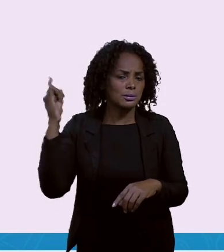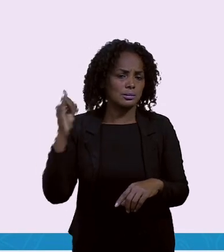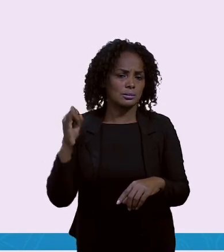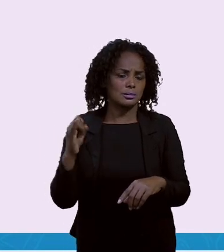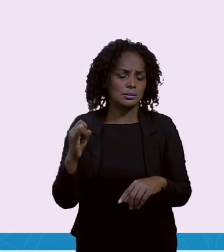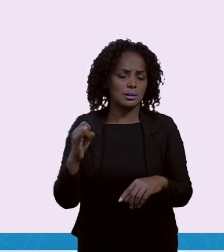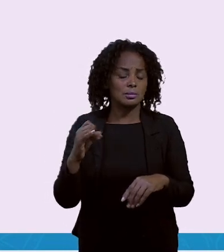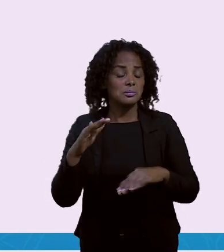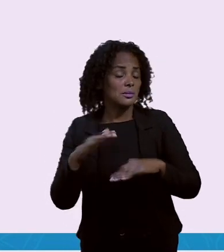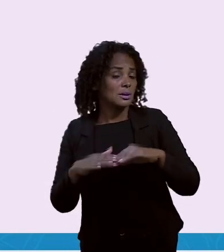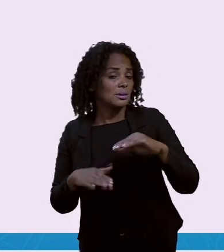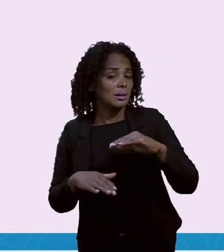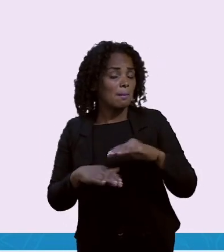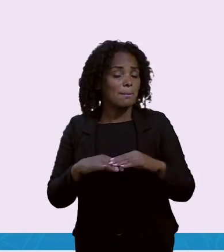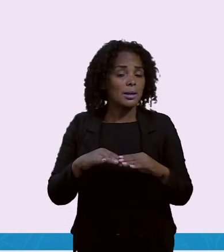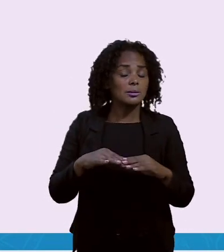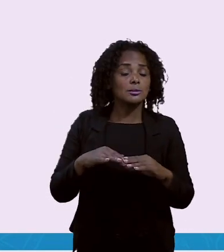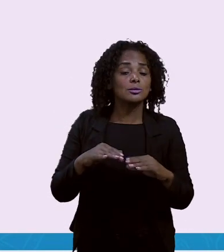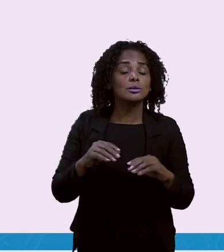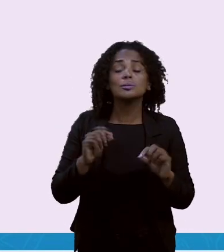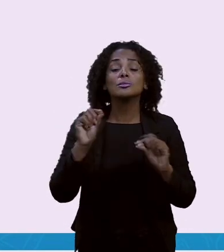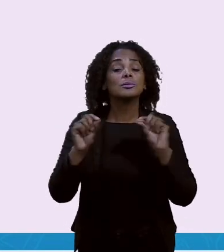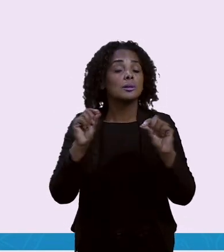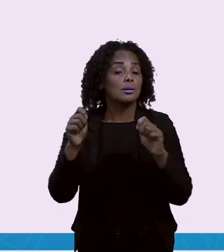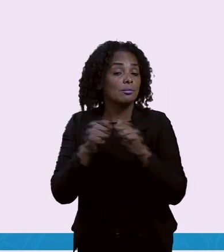isso depende do seu material.